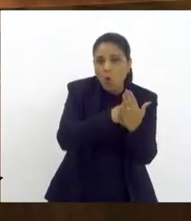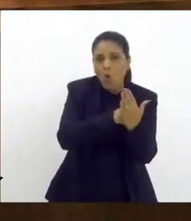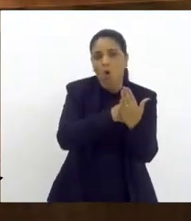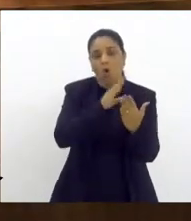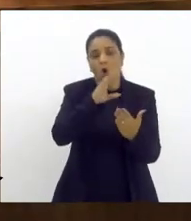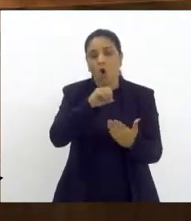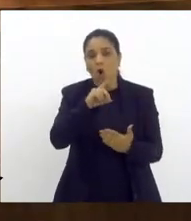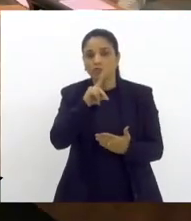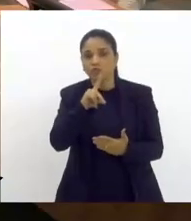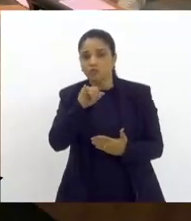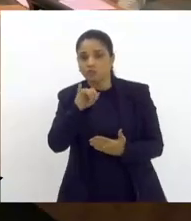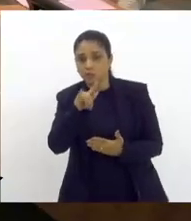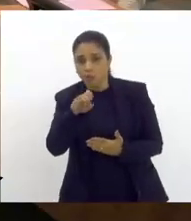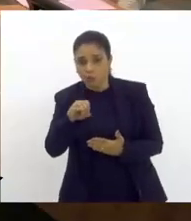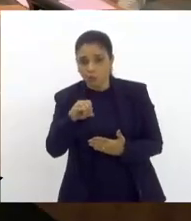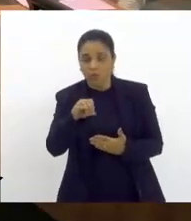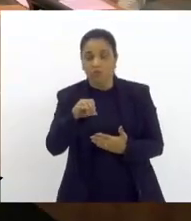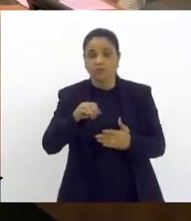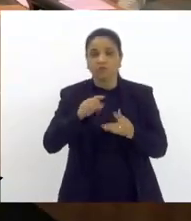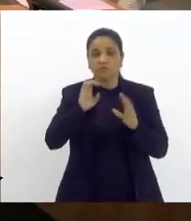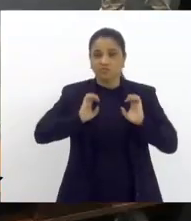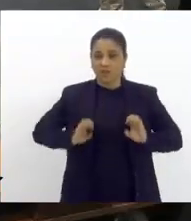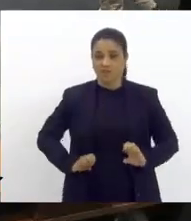de ética é o prefeito